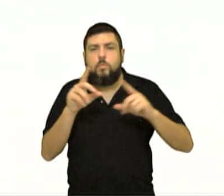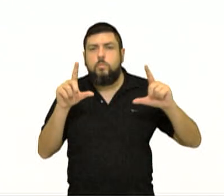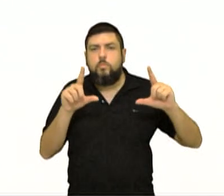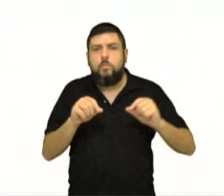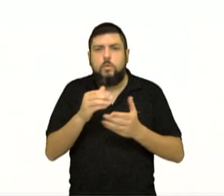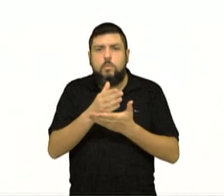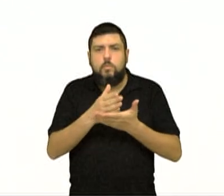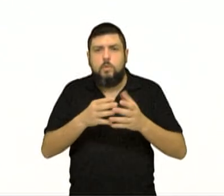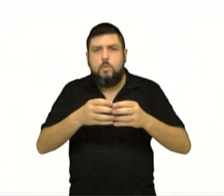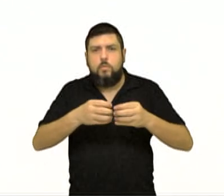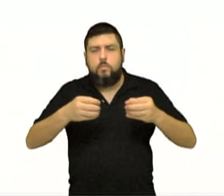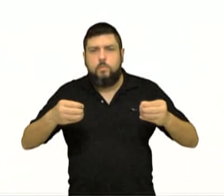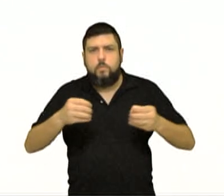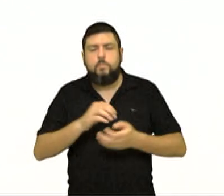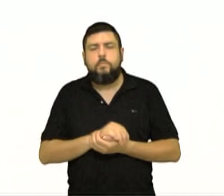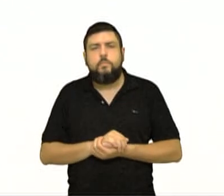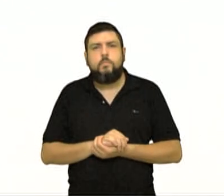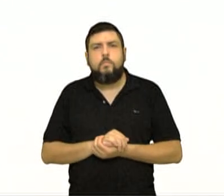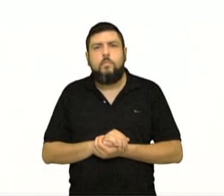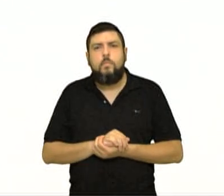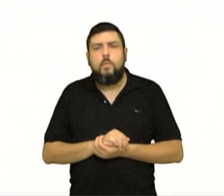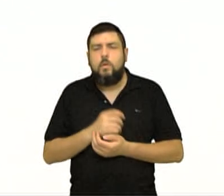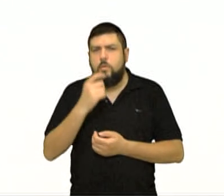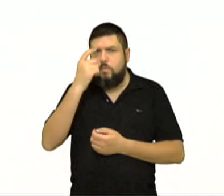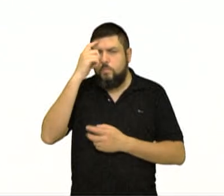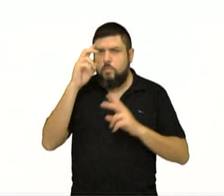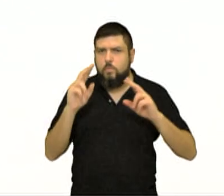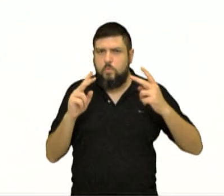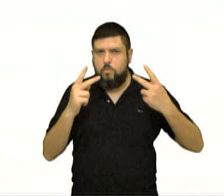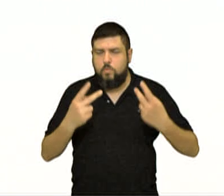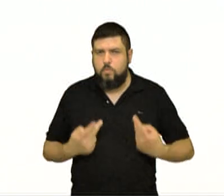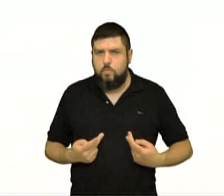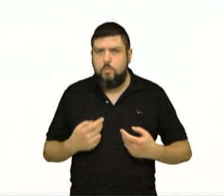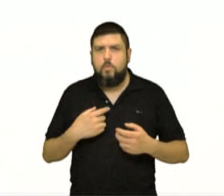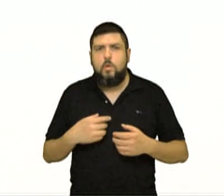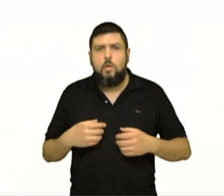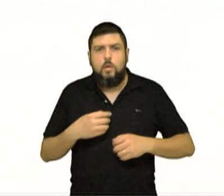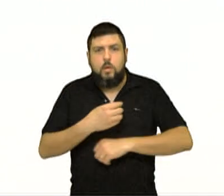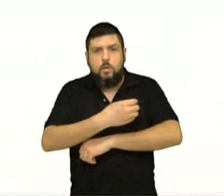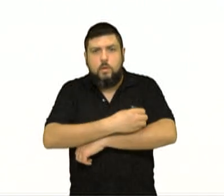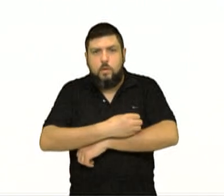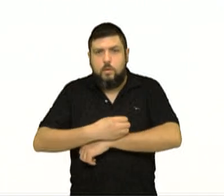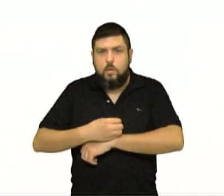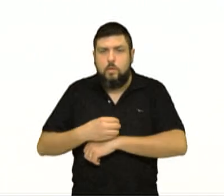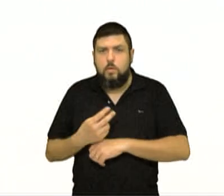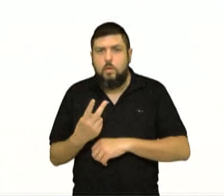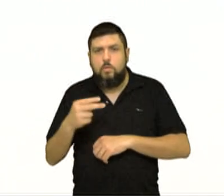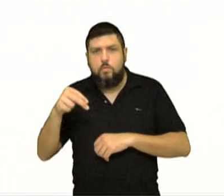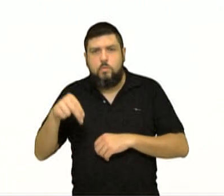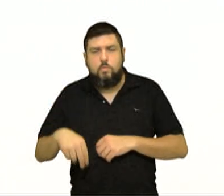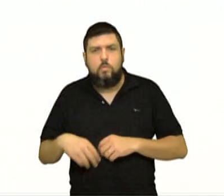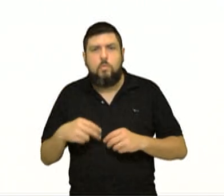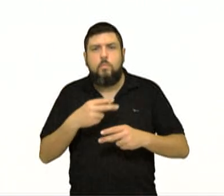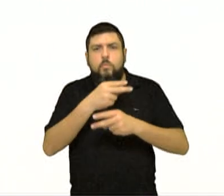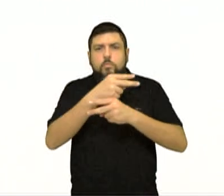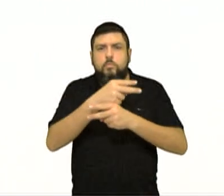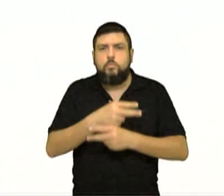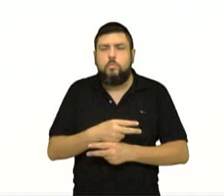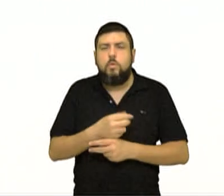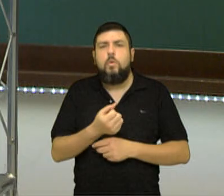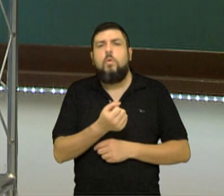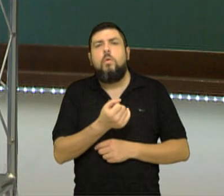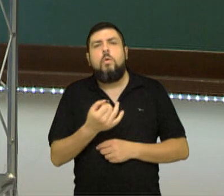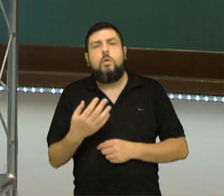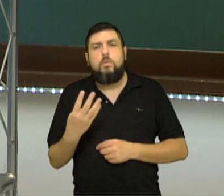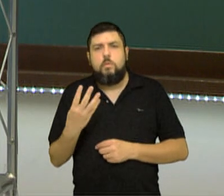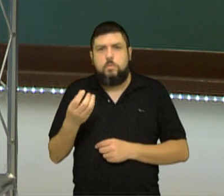vamos pensar a nível humano. Nossas células diploides, células somáticas, todo o nosso corpo tem 46 cromossomos, né, por